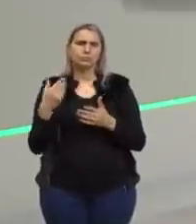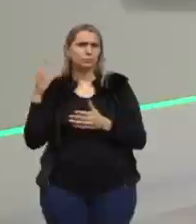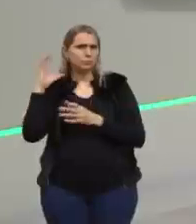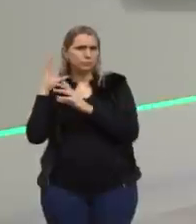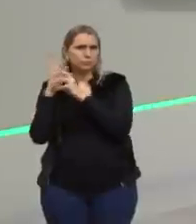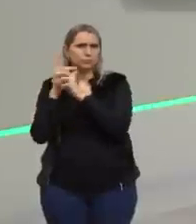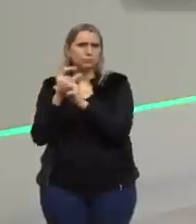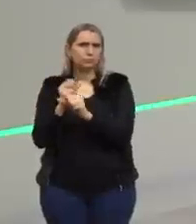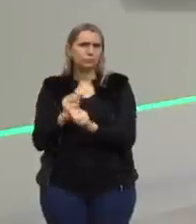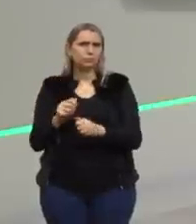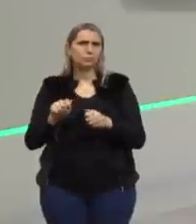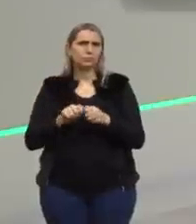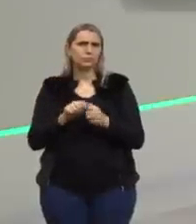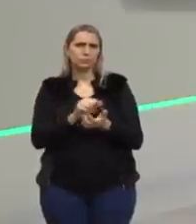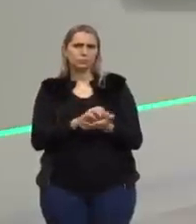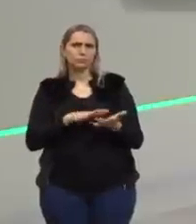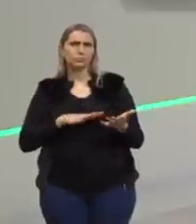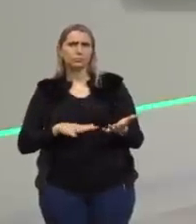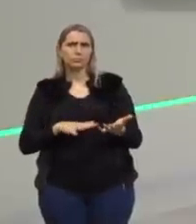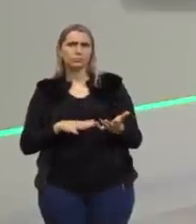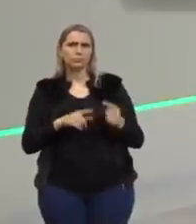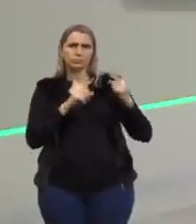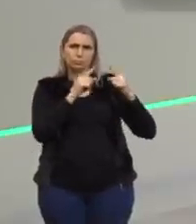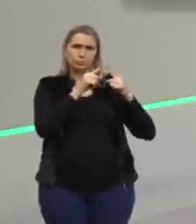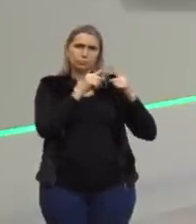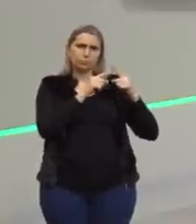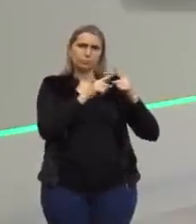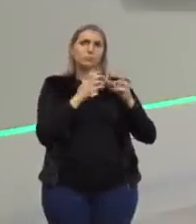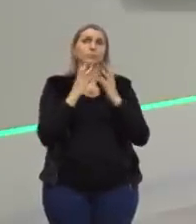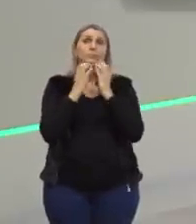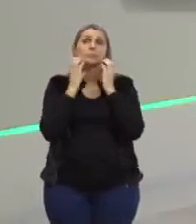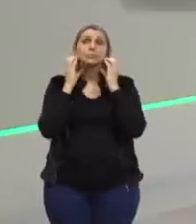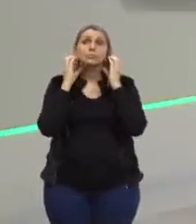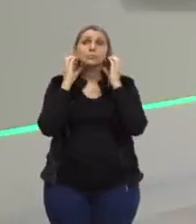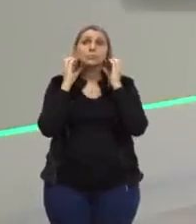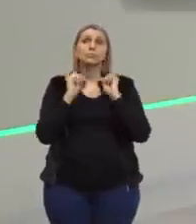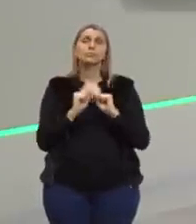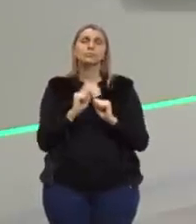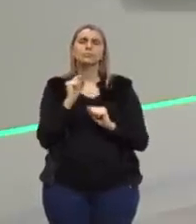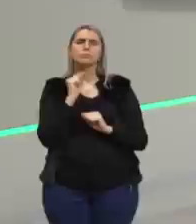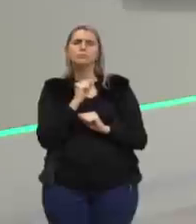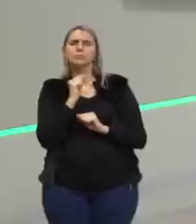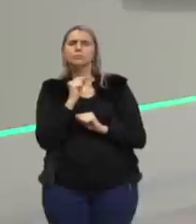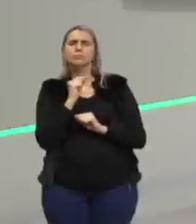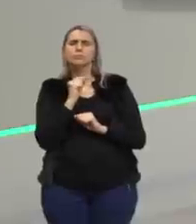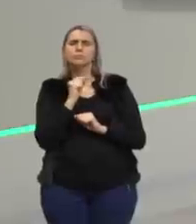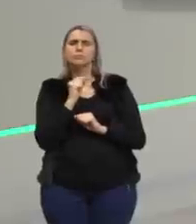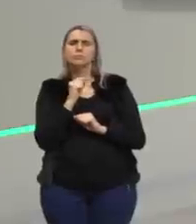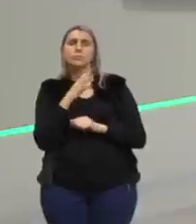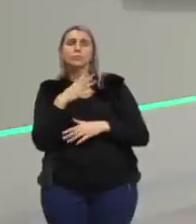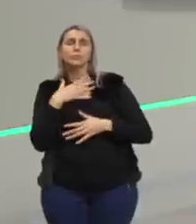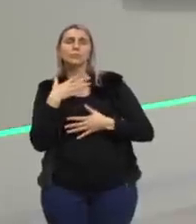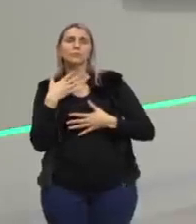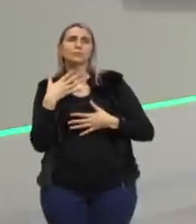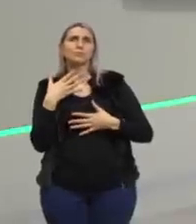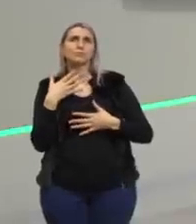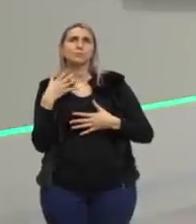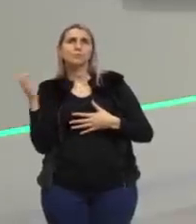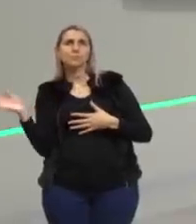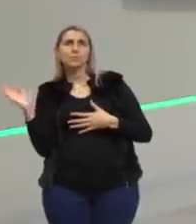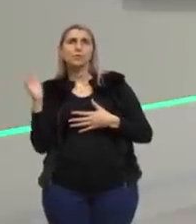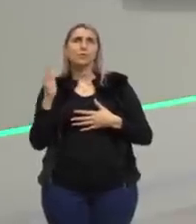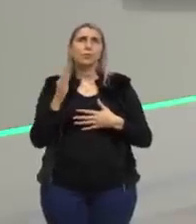alguns exercícios, é sobre o Teorema de Pitágoras. Quem é ele? Aquele que nos encanta, aquele que nós